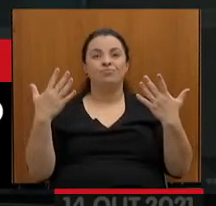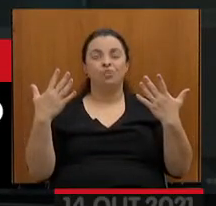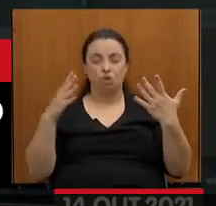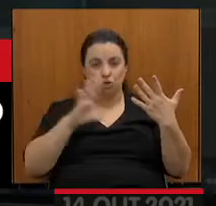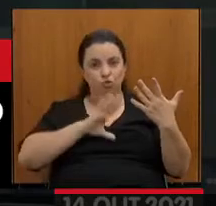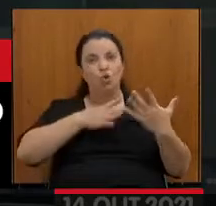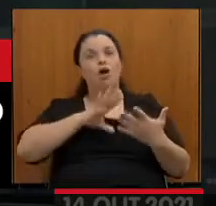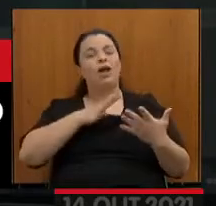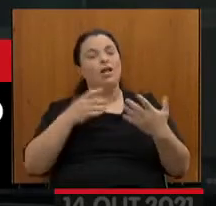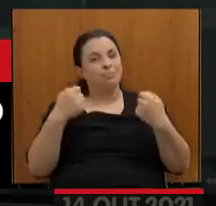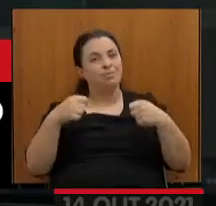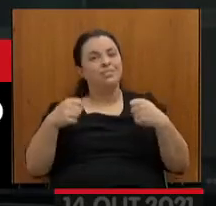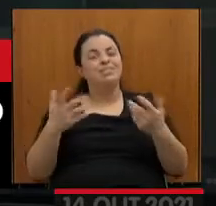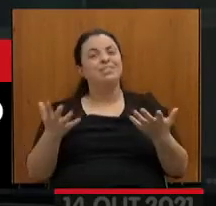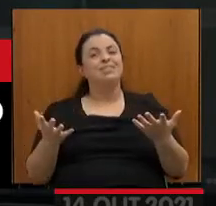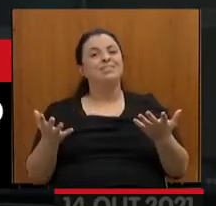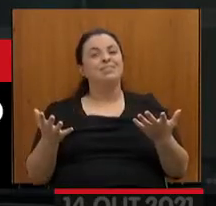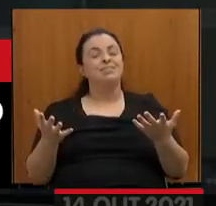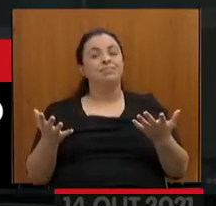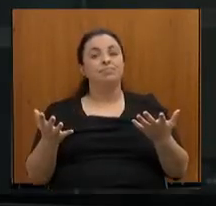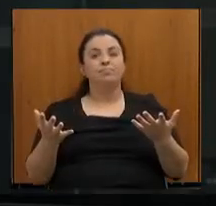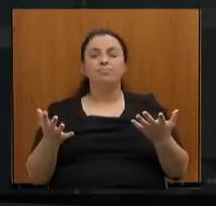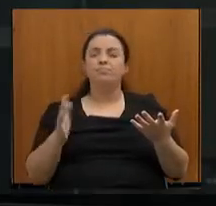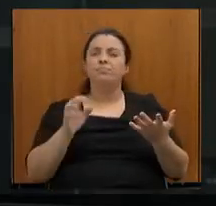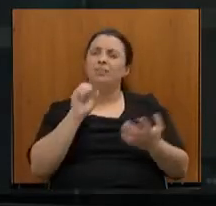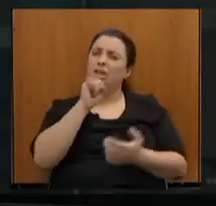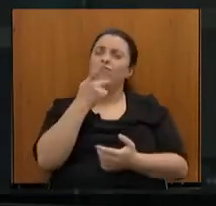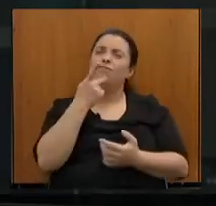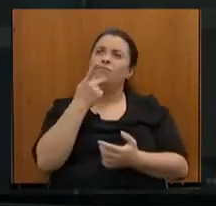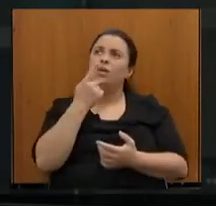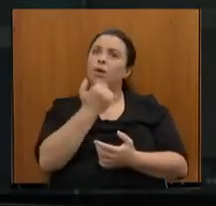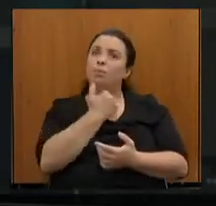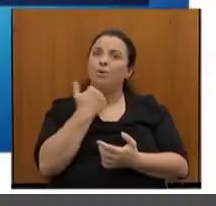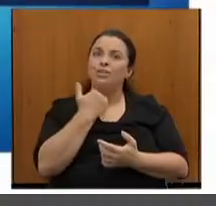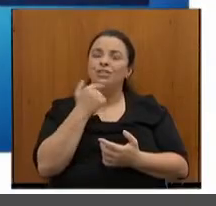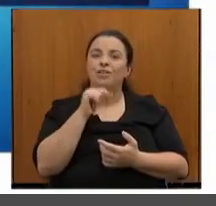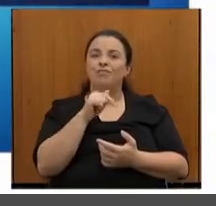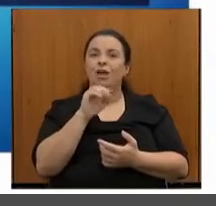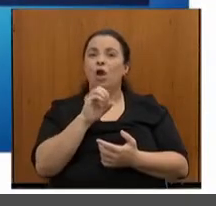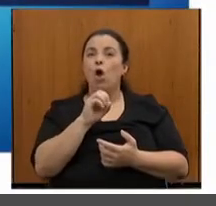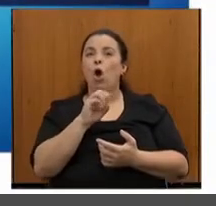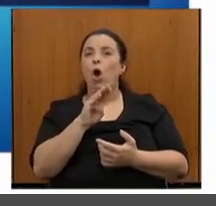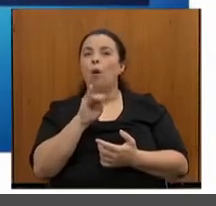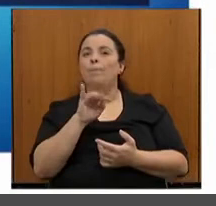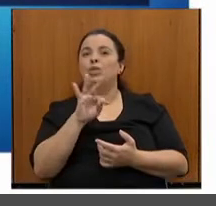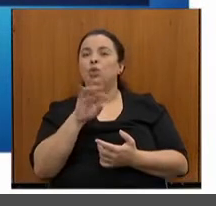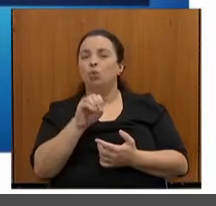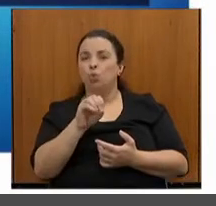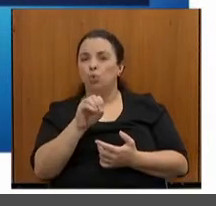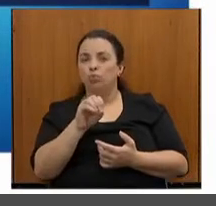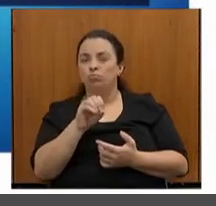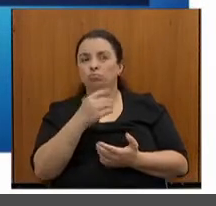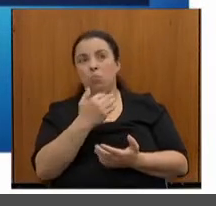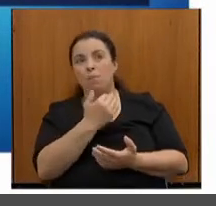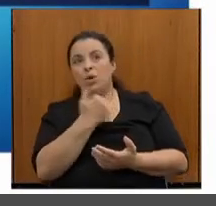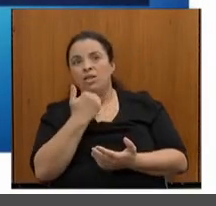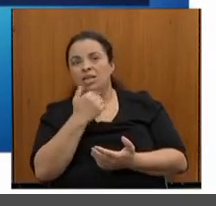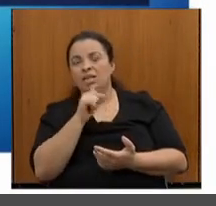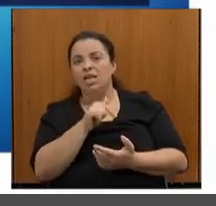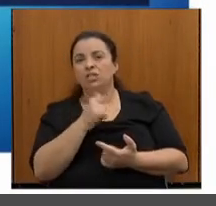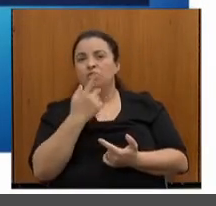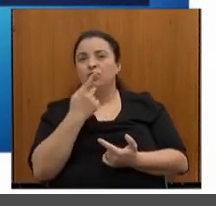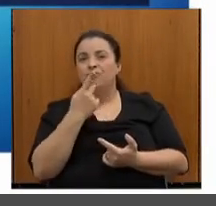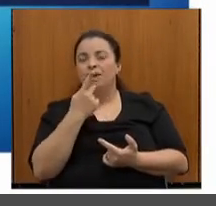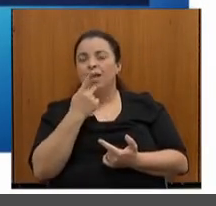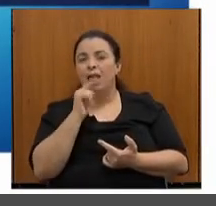E pior, quando a gente fala em mortalidade, a gente fala no óbito. Mas o óbito nem sempre é o